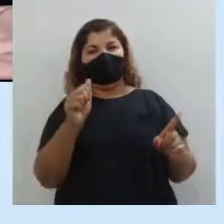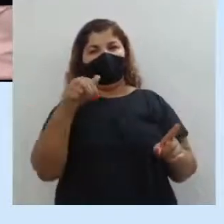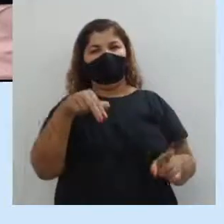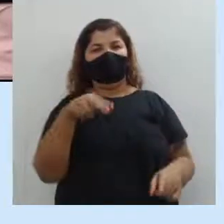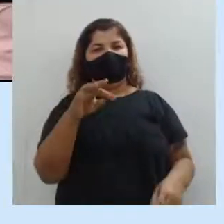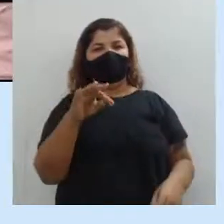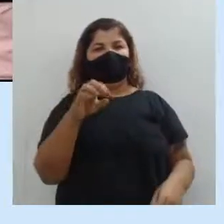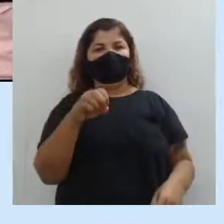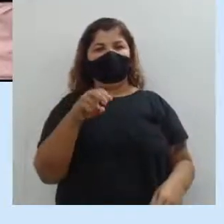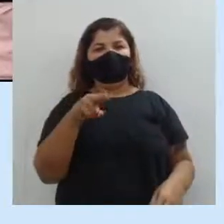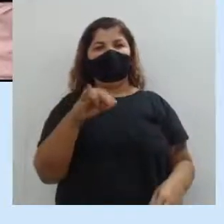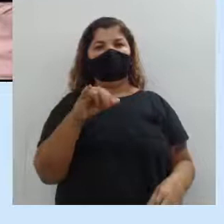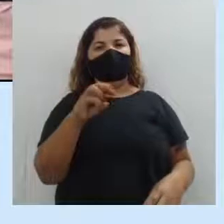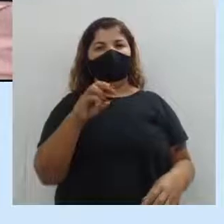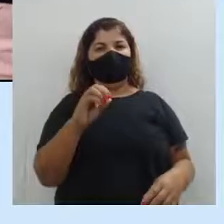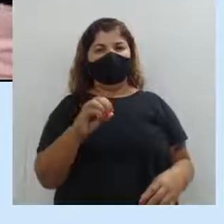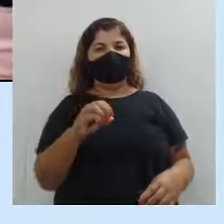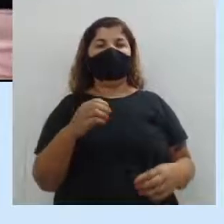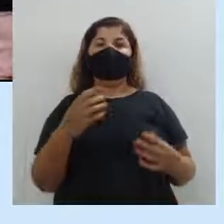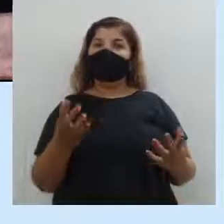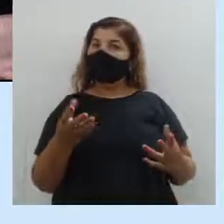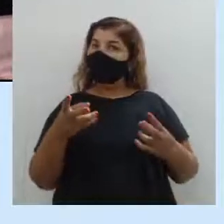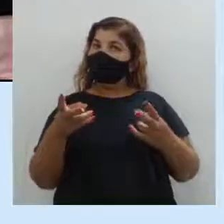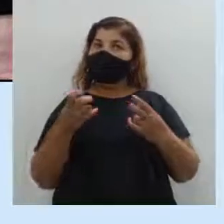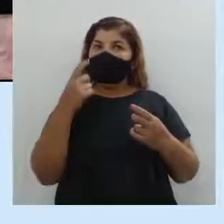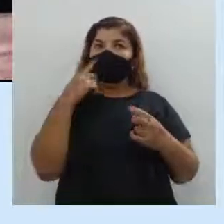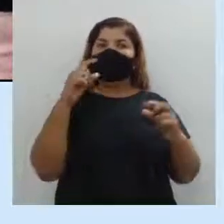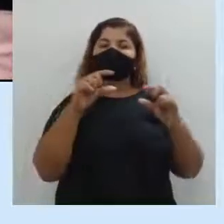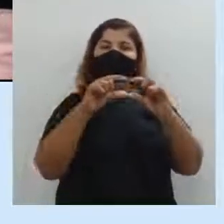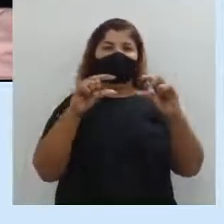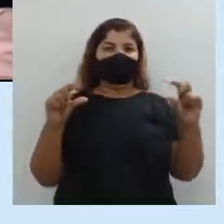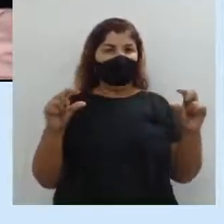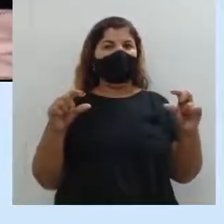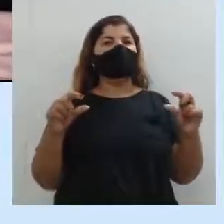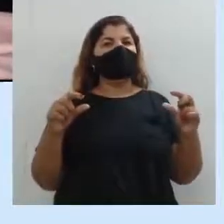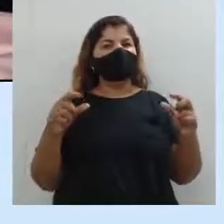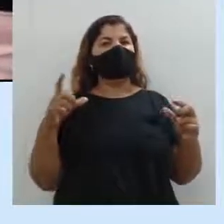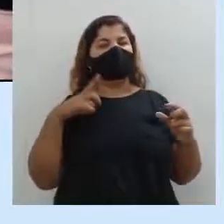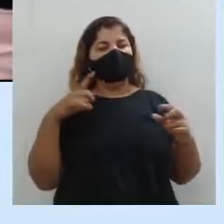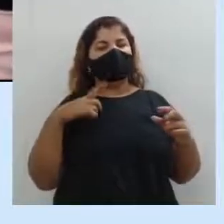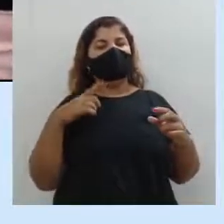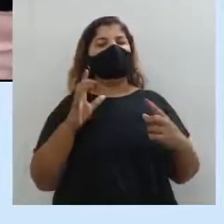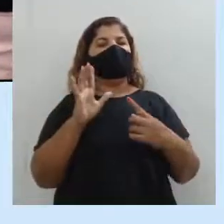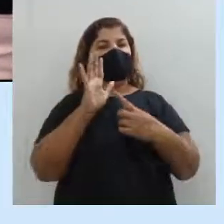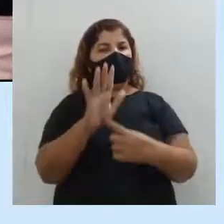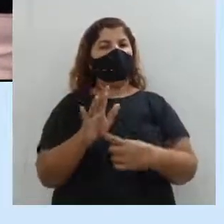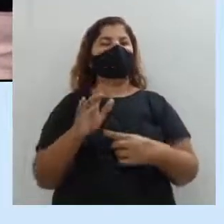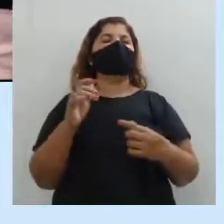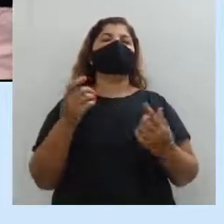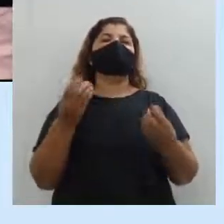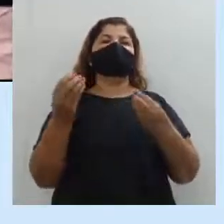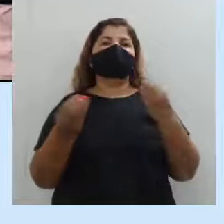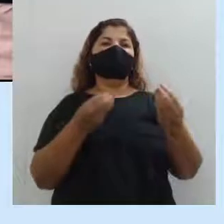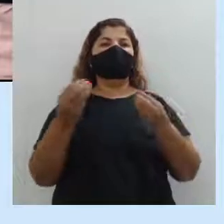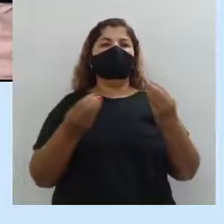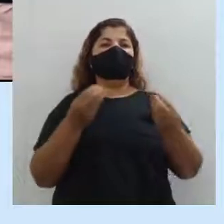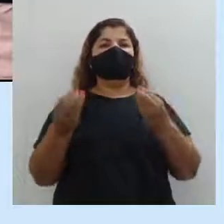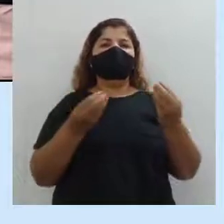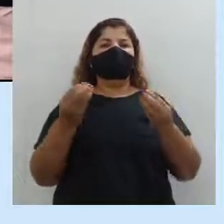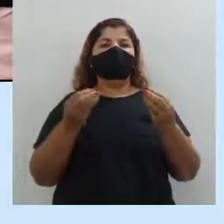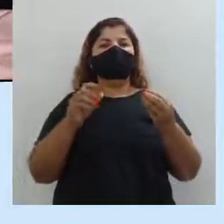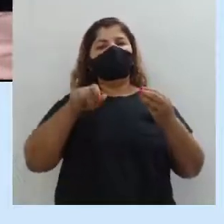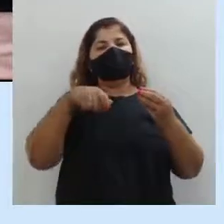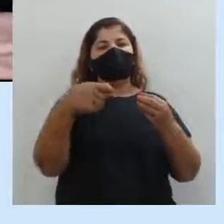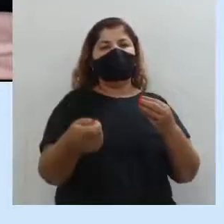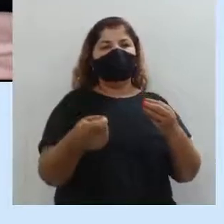construção? Então, eu aqui trouxe para você exemplos para você perceber o que é isso. Quando